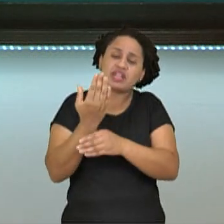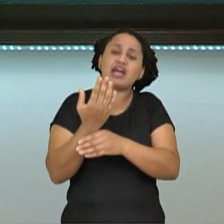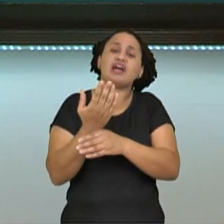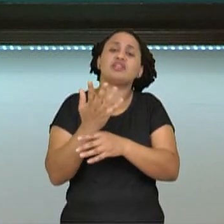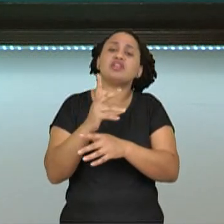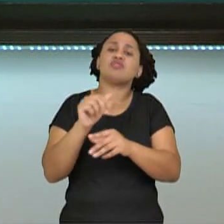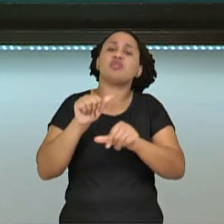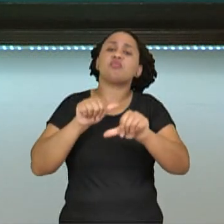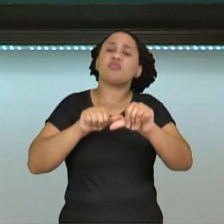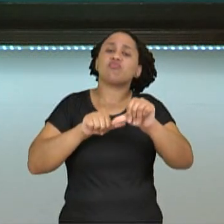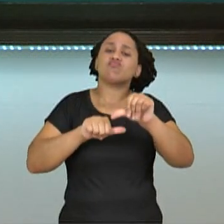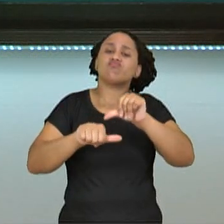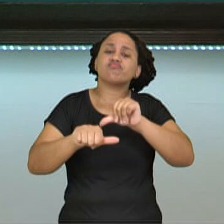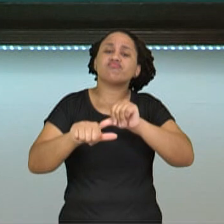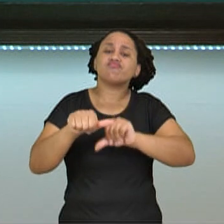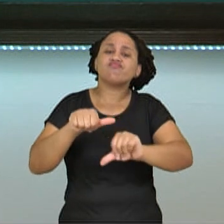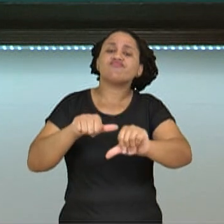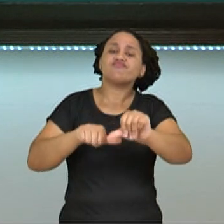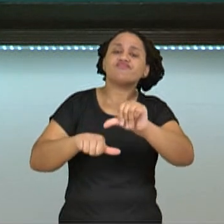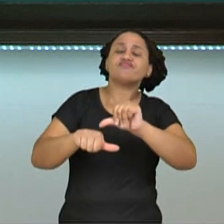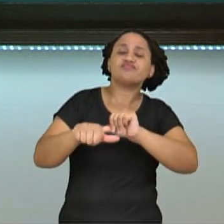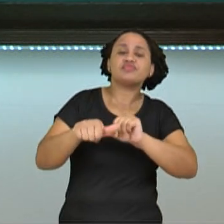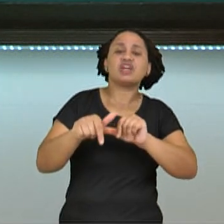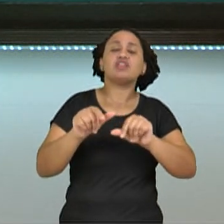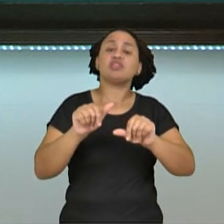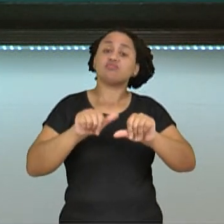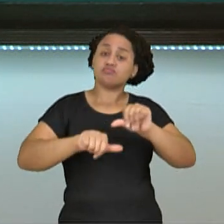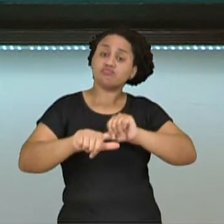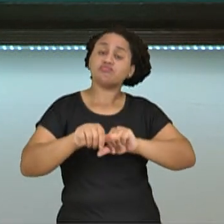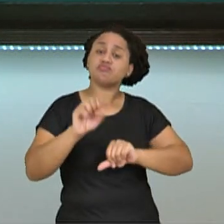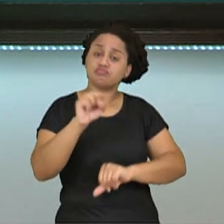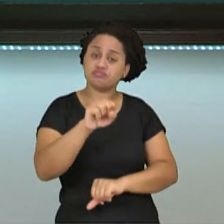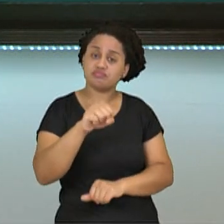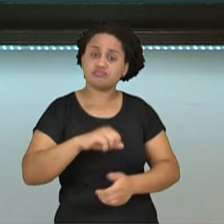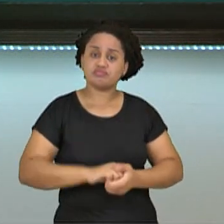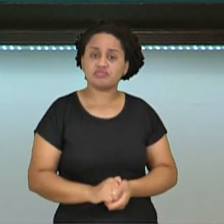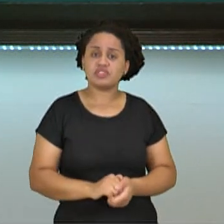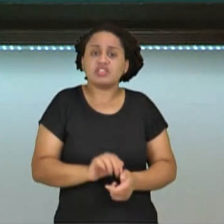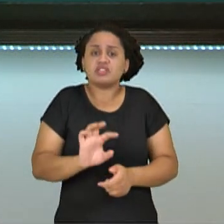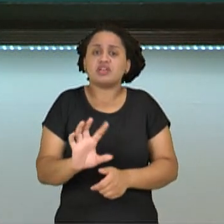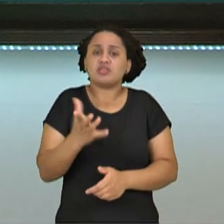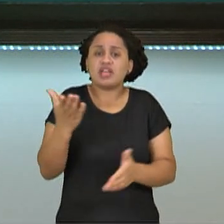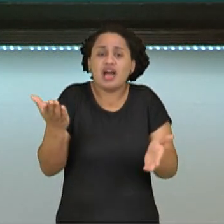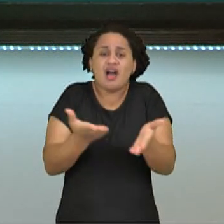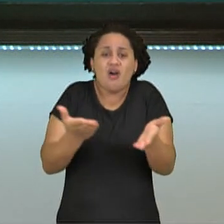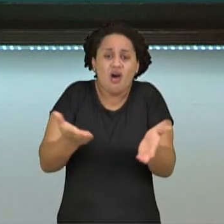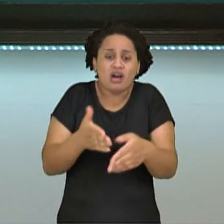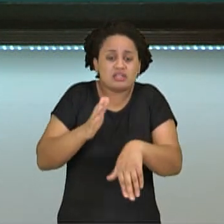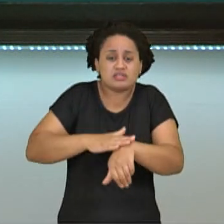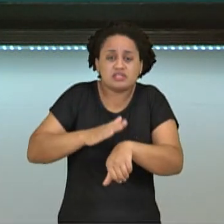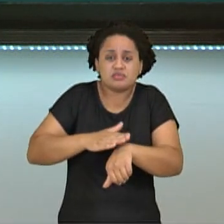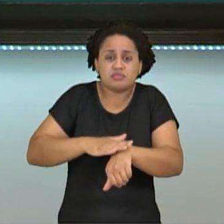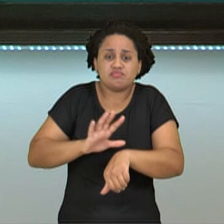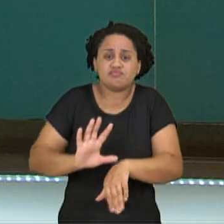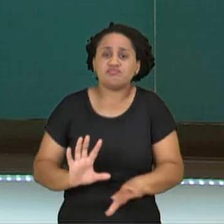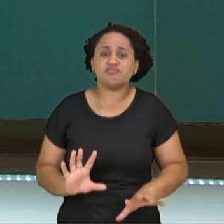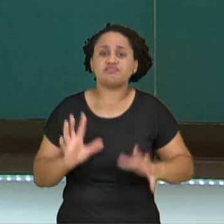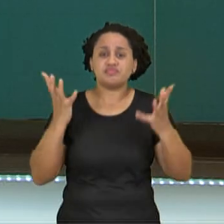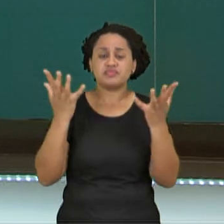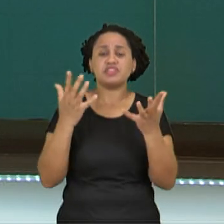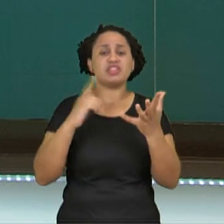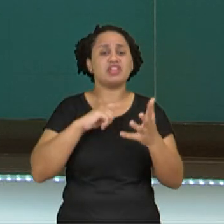se modificando, ele foi se transformando. E isso acontece agora, atualmente.